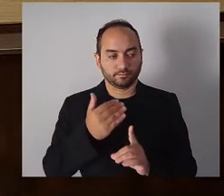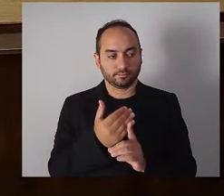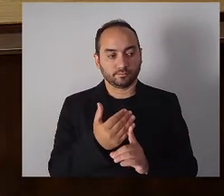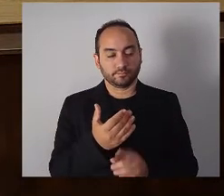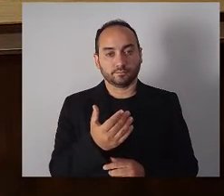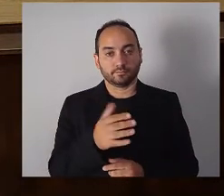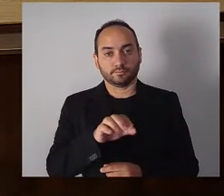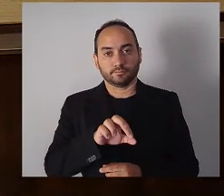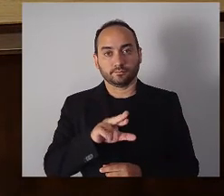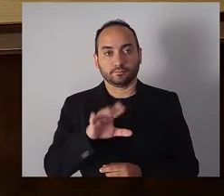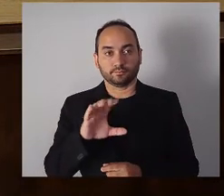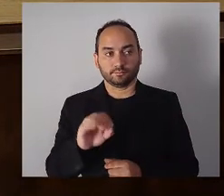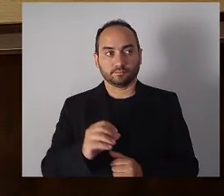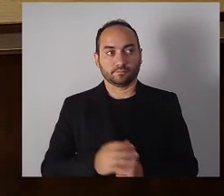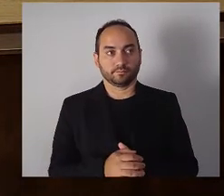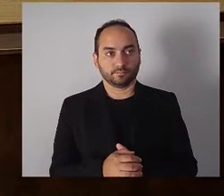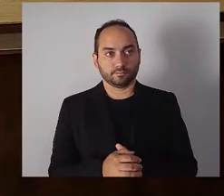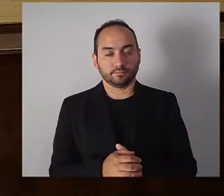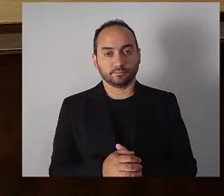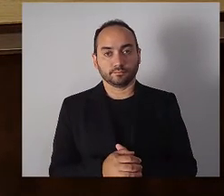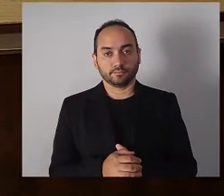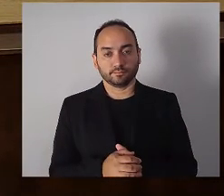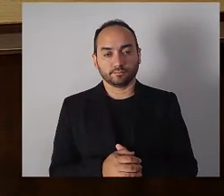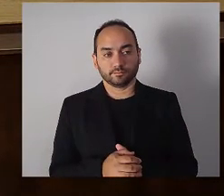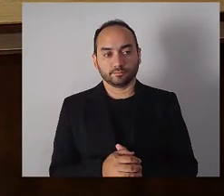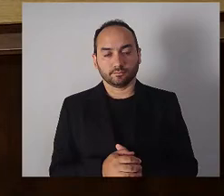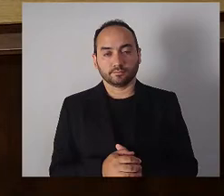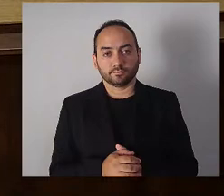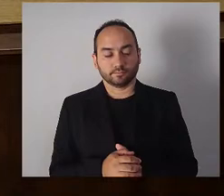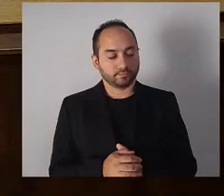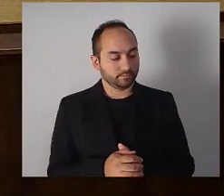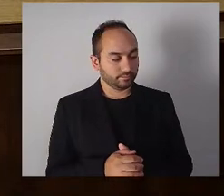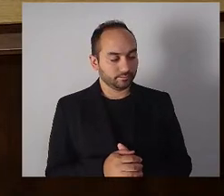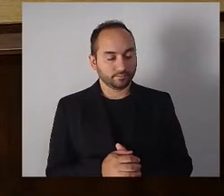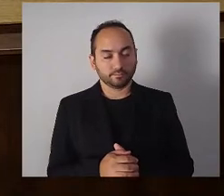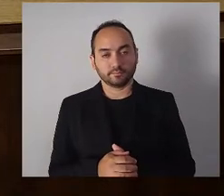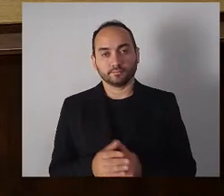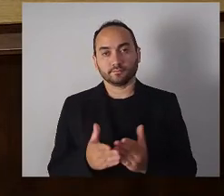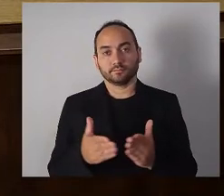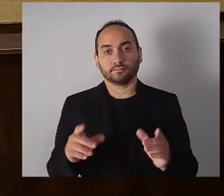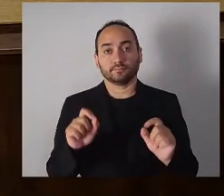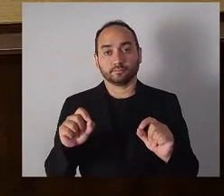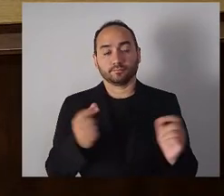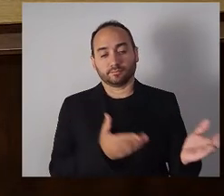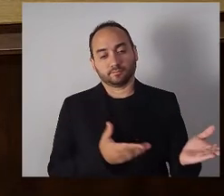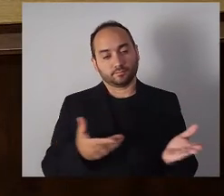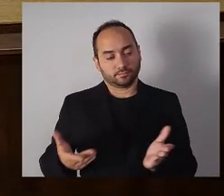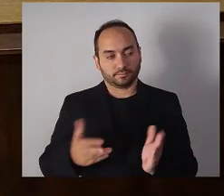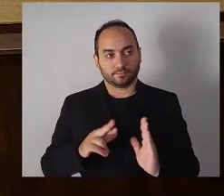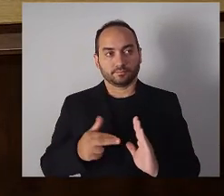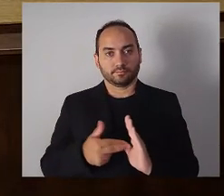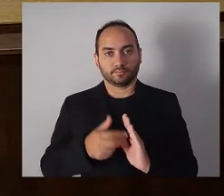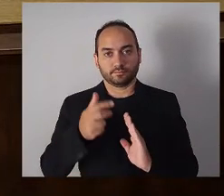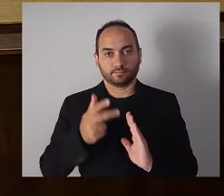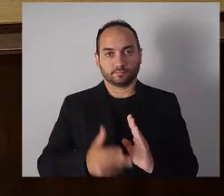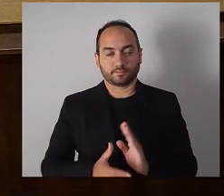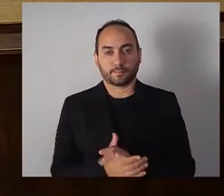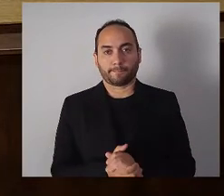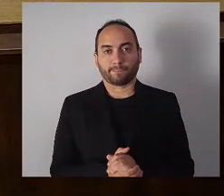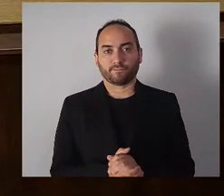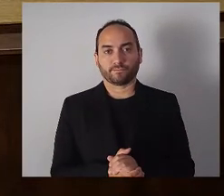Francisco Érico Carvalho Silveira, a quem eu concedo a palavra nesse